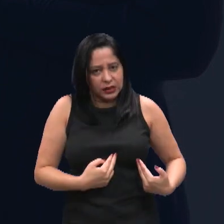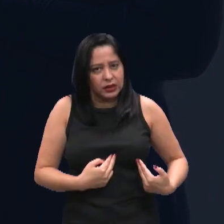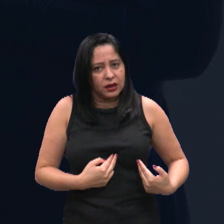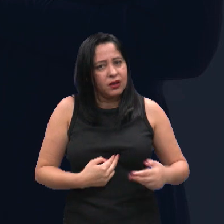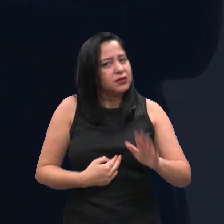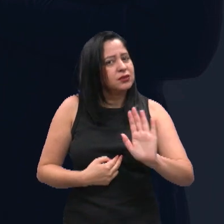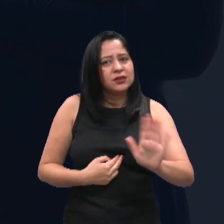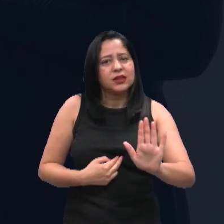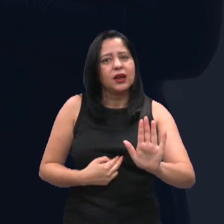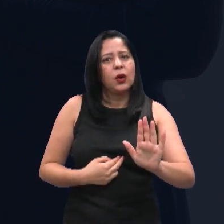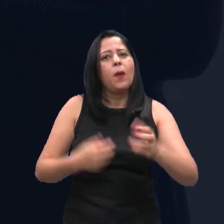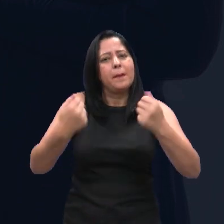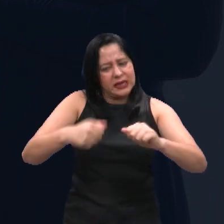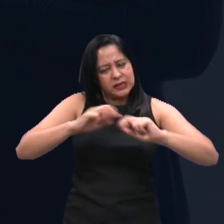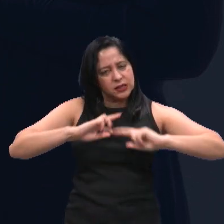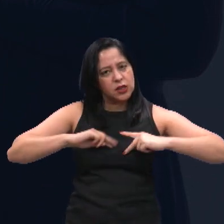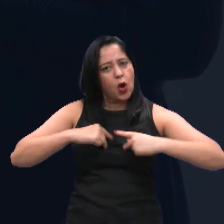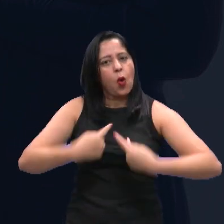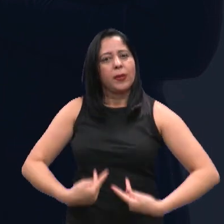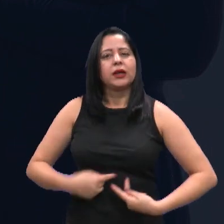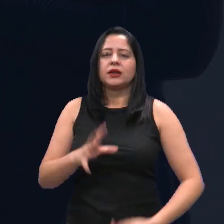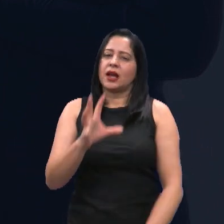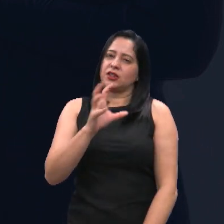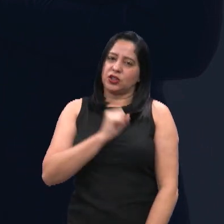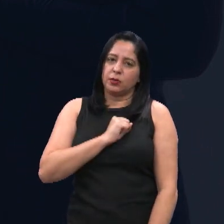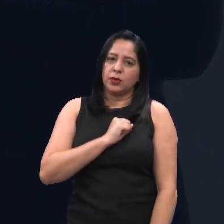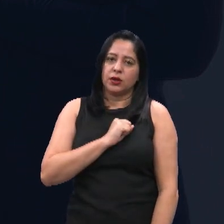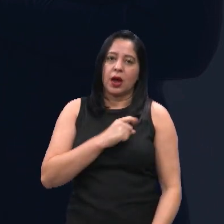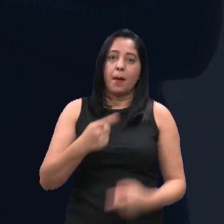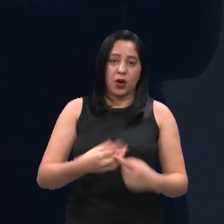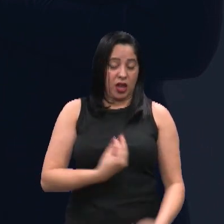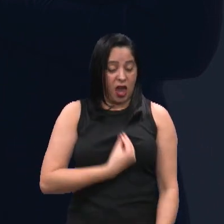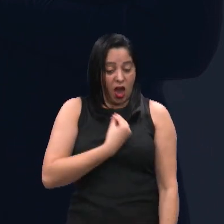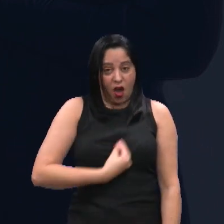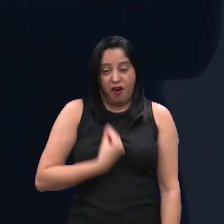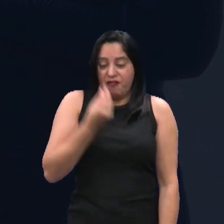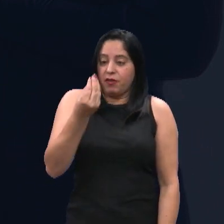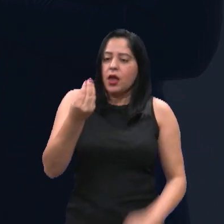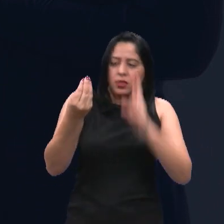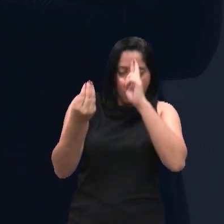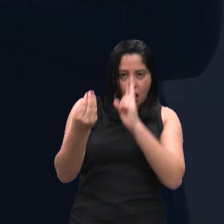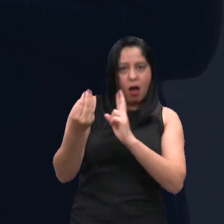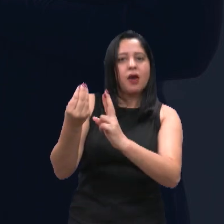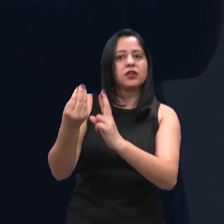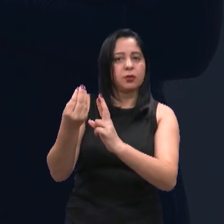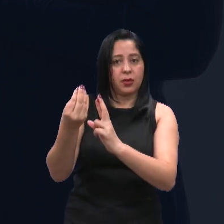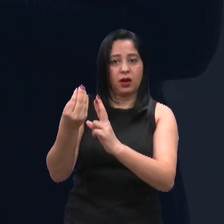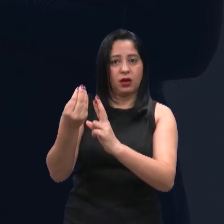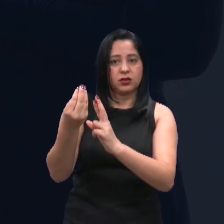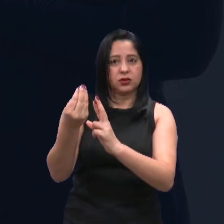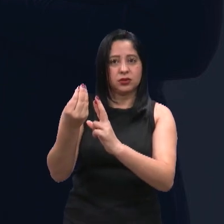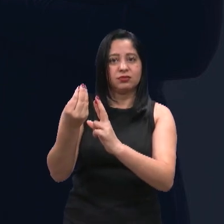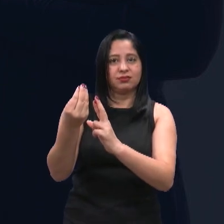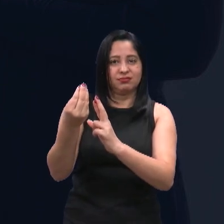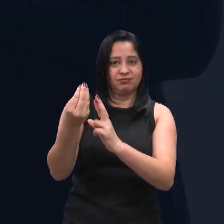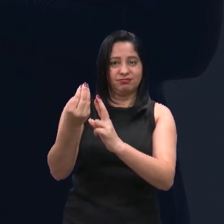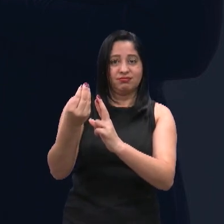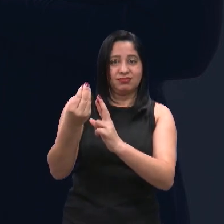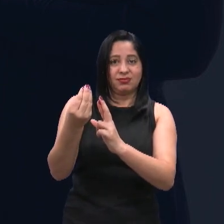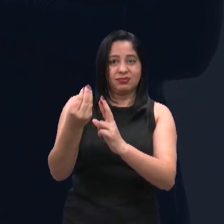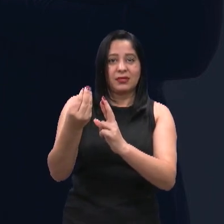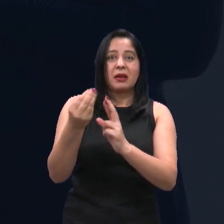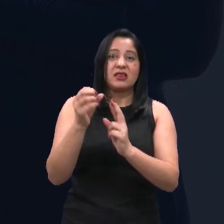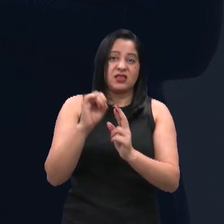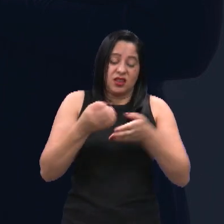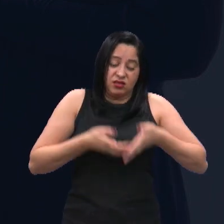por humanidade, por amor. Porque toda vida merece respeito, mesmo as que não chegaram a nascer.